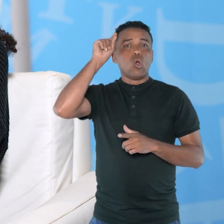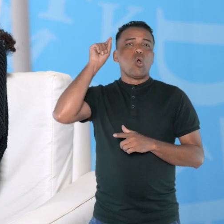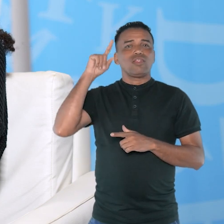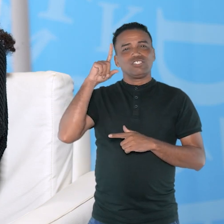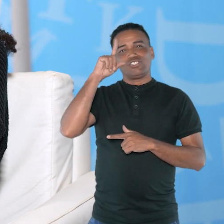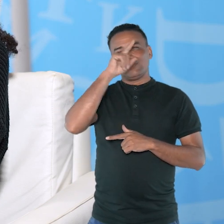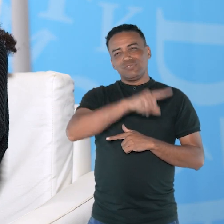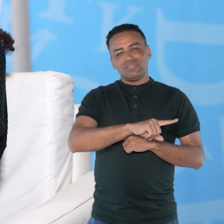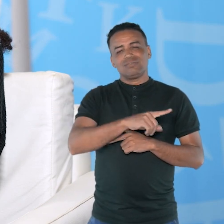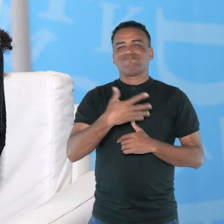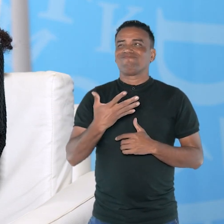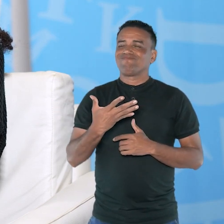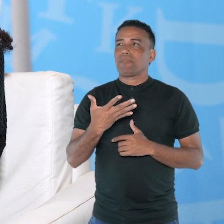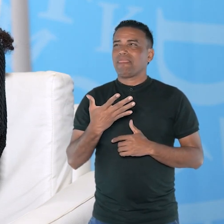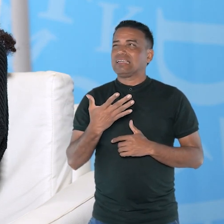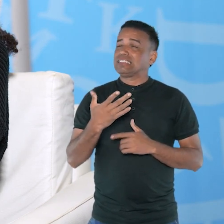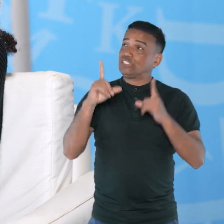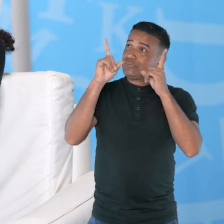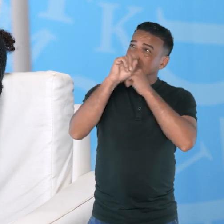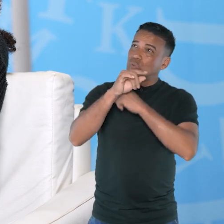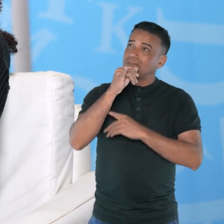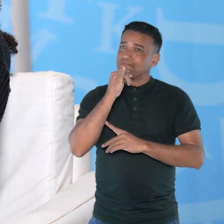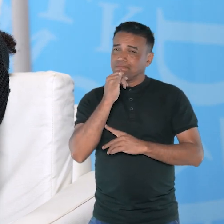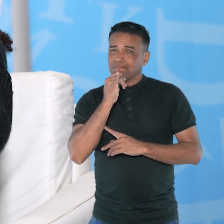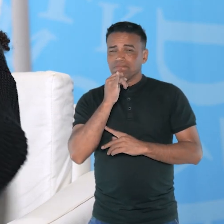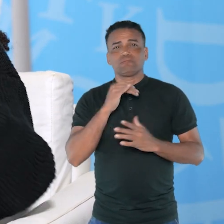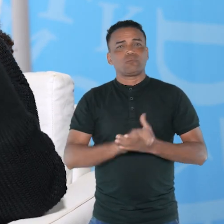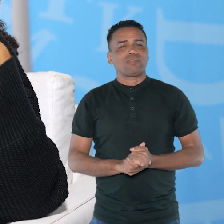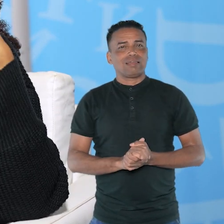né? Difícil assim. Eu tinha. A gente é muito,